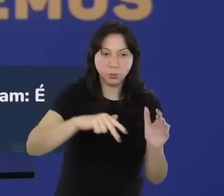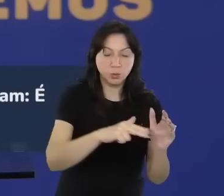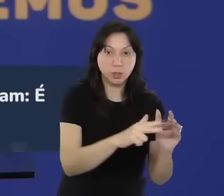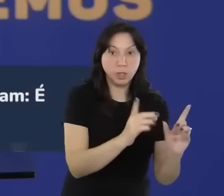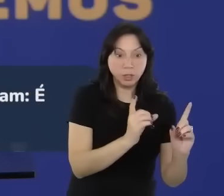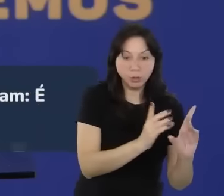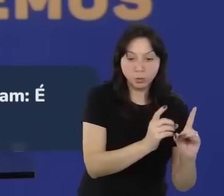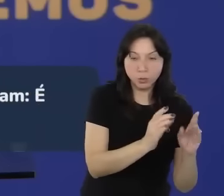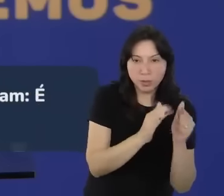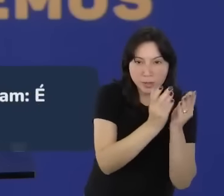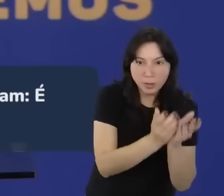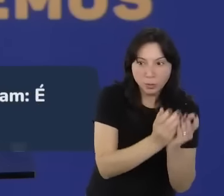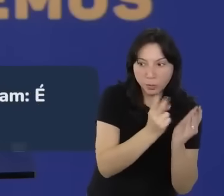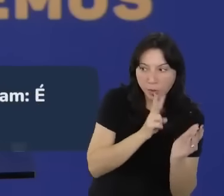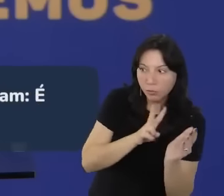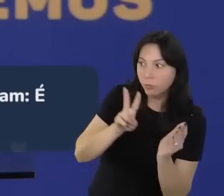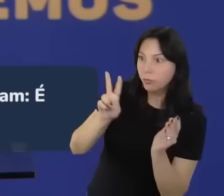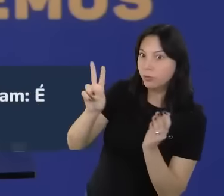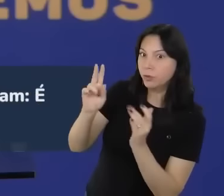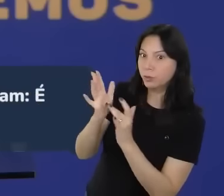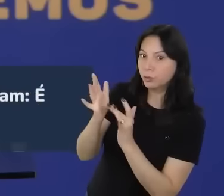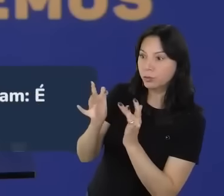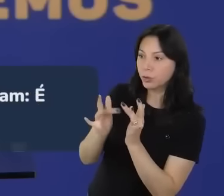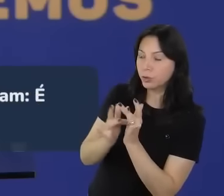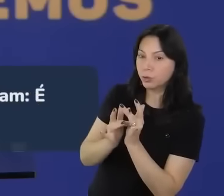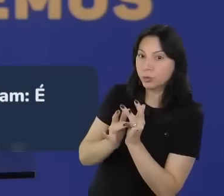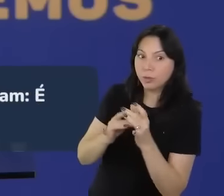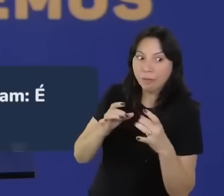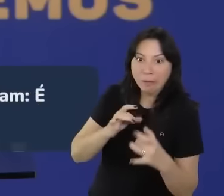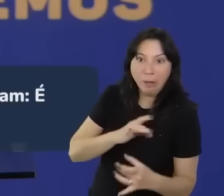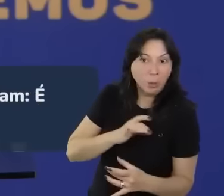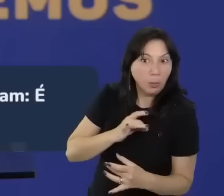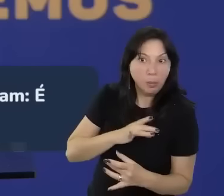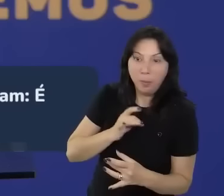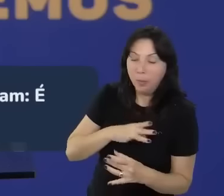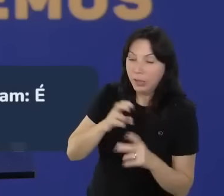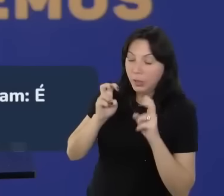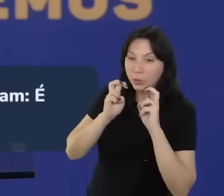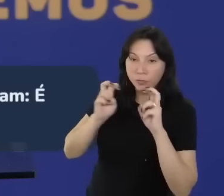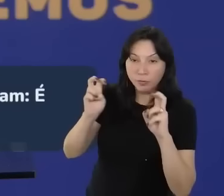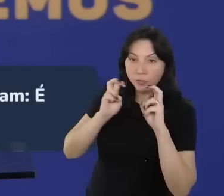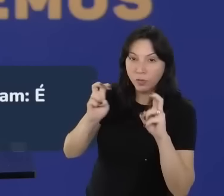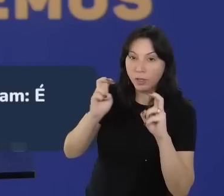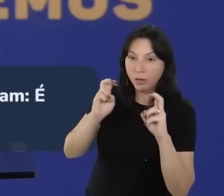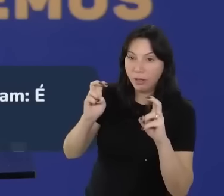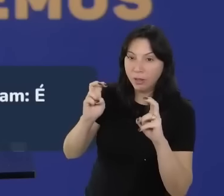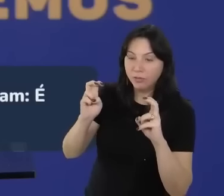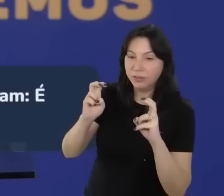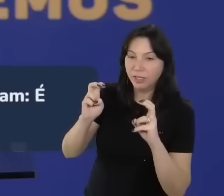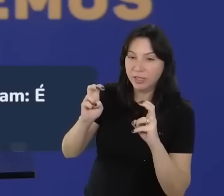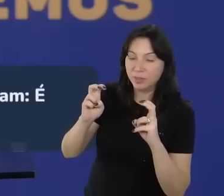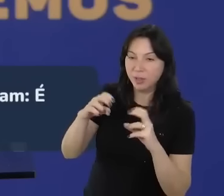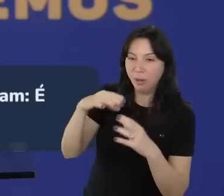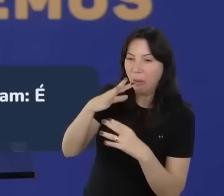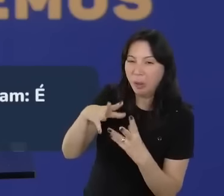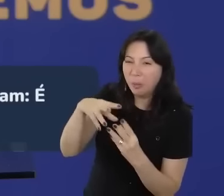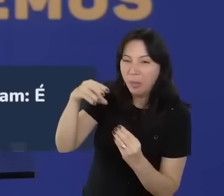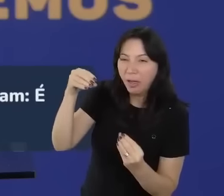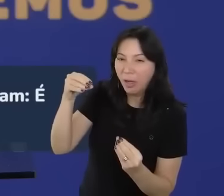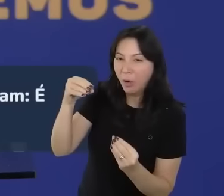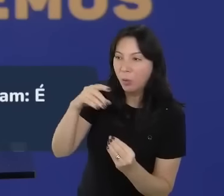verem no Andando Sobre As Águas ficaram aterrados e exclamaram é um fantasma